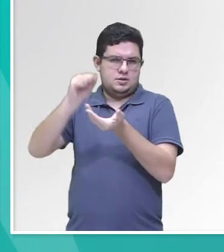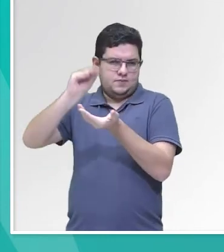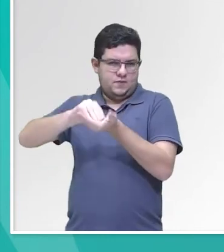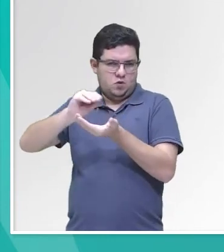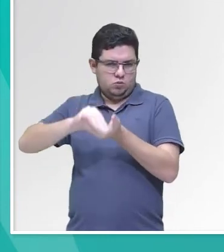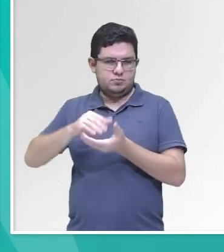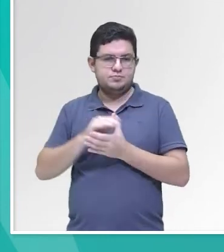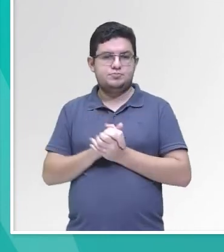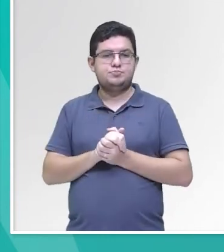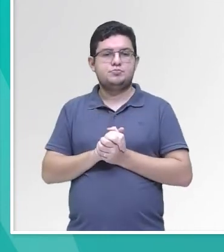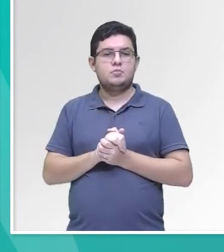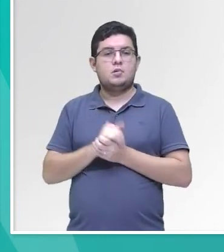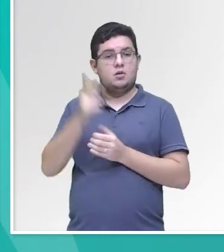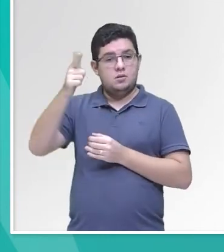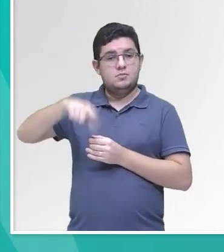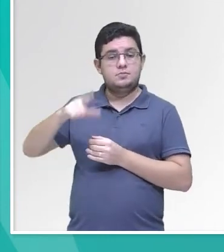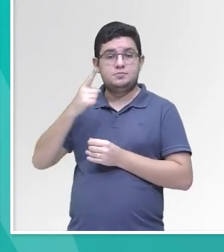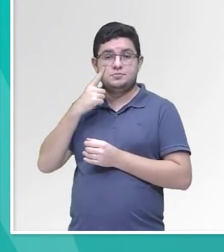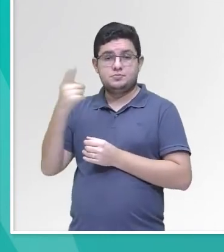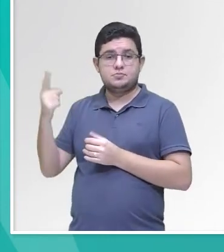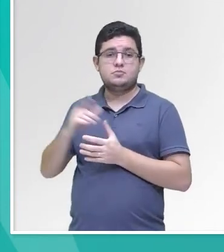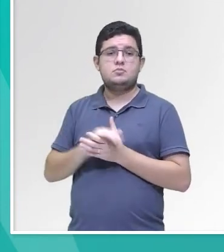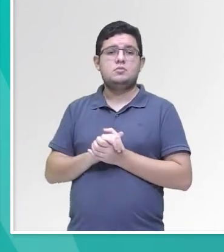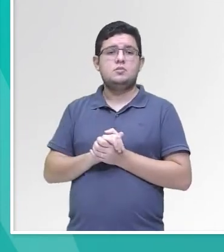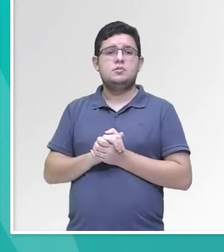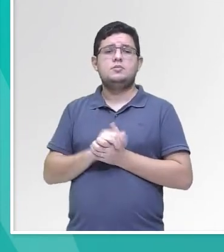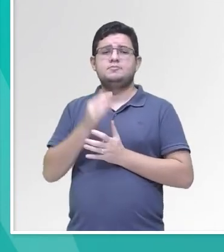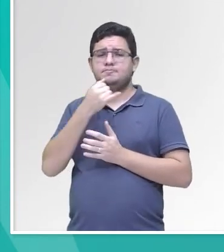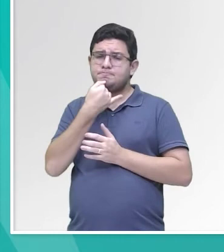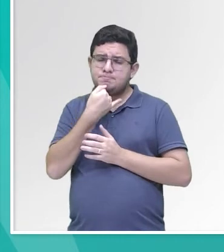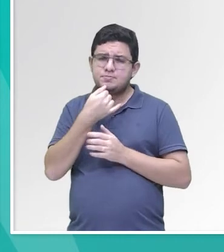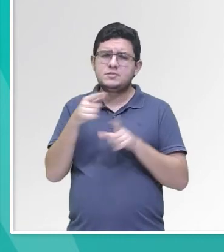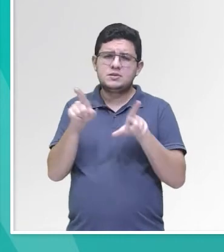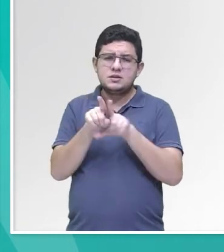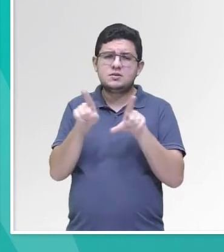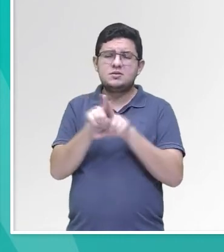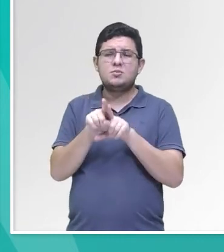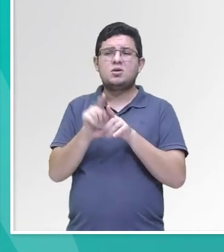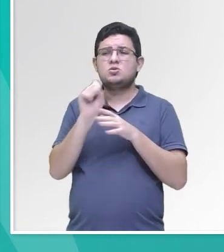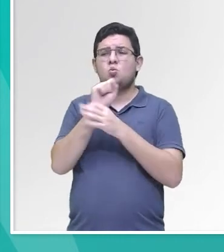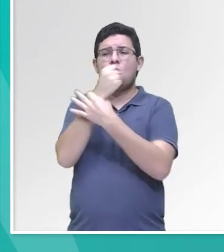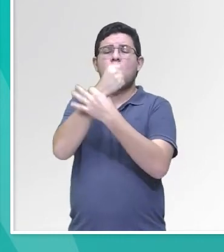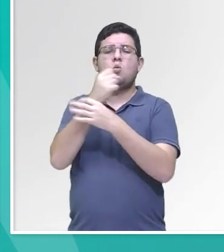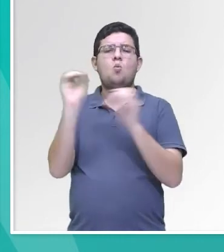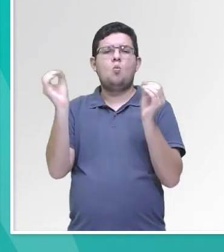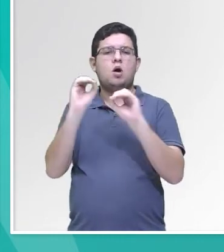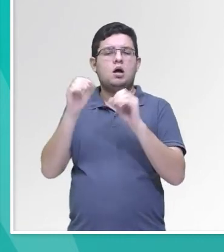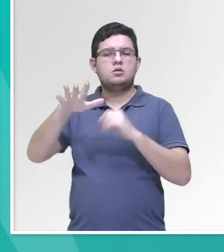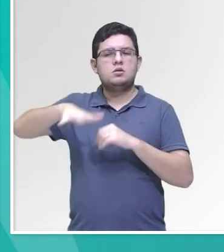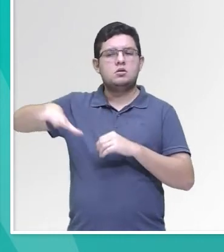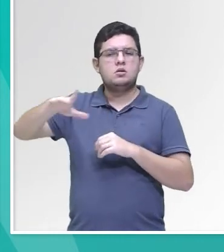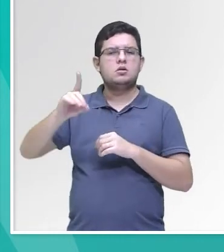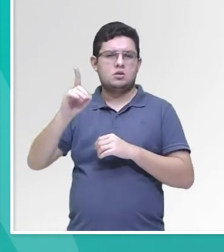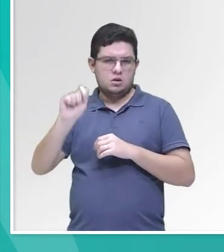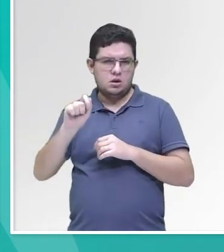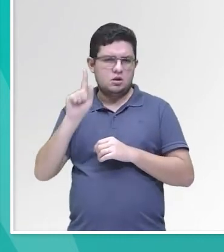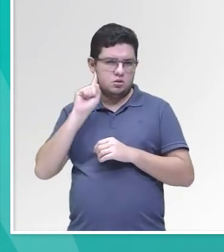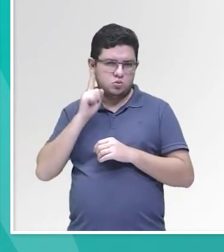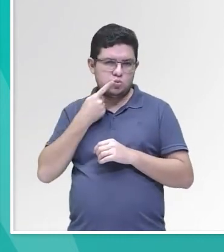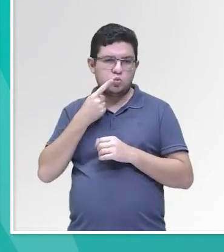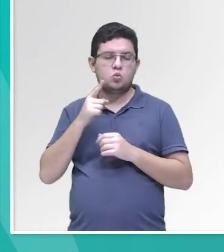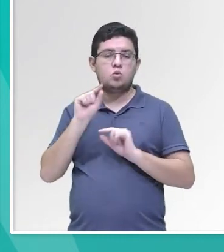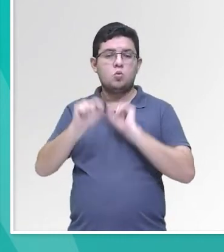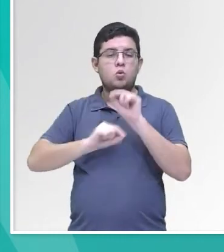diz o seguinte: a lamentável condição de vulnerabilidade a qual são submetidos os deficientes auditivos é